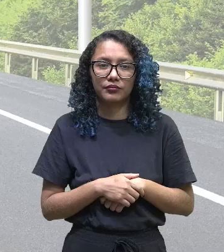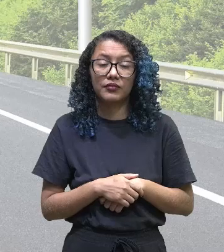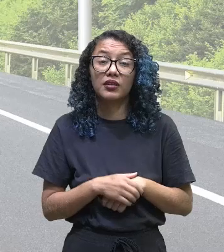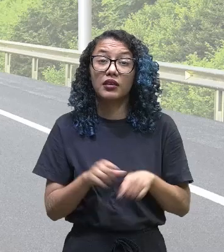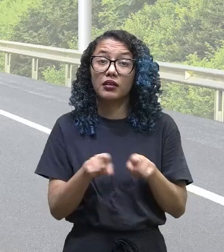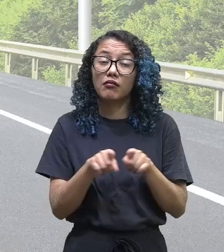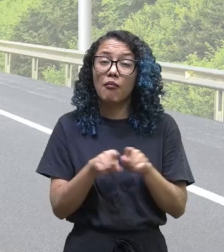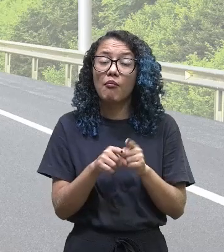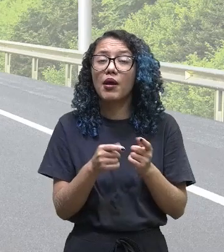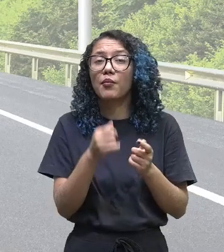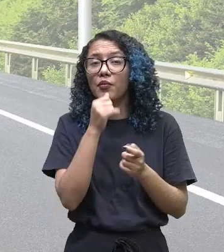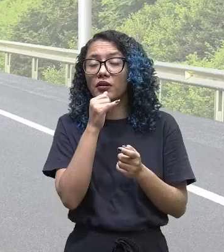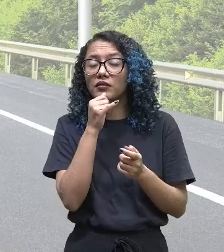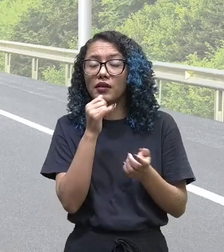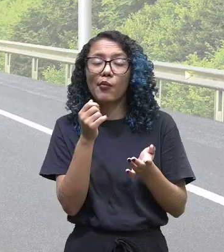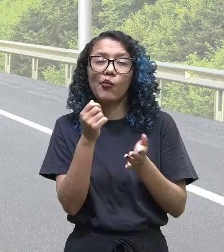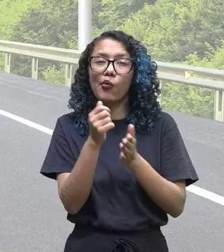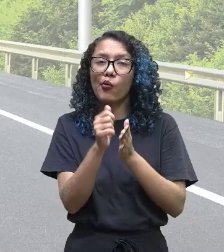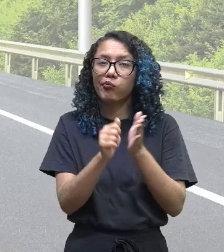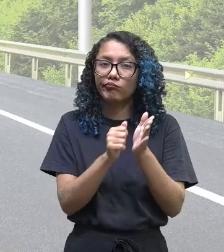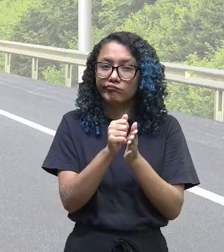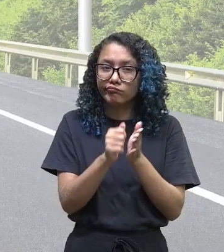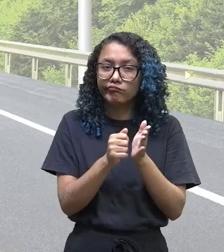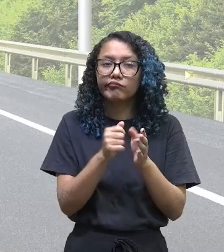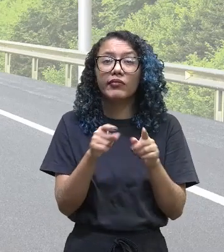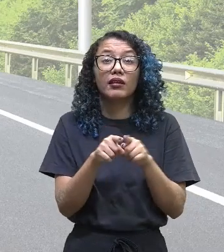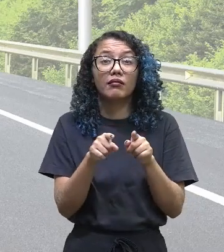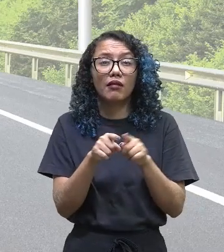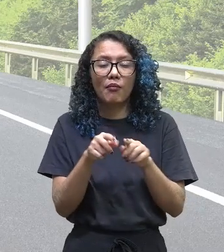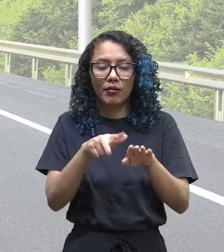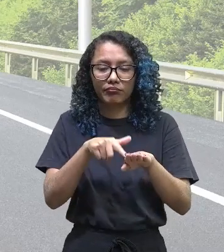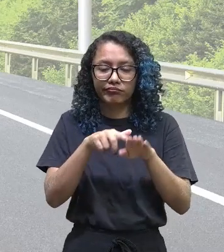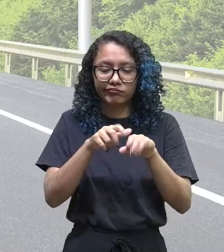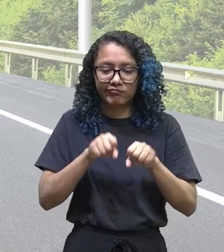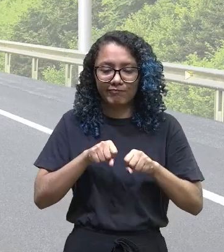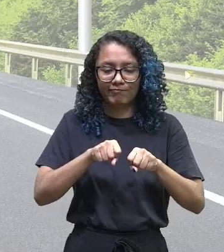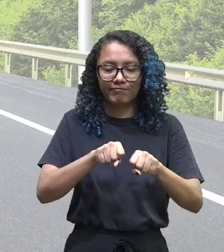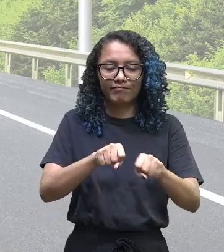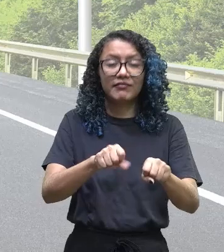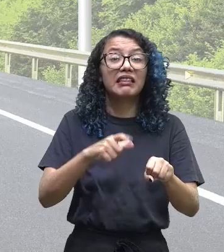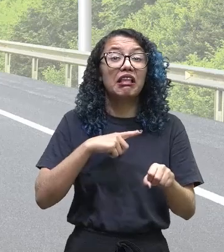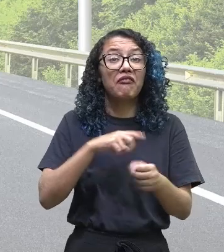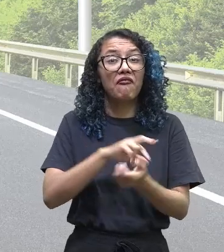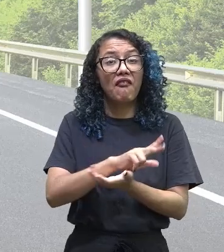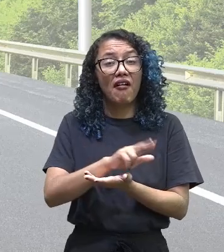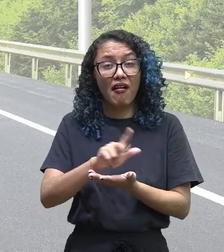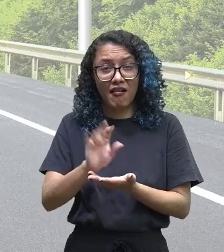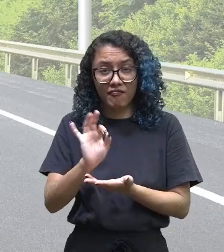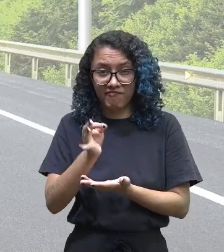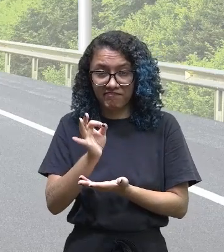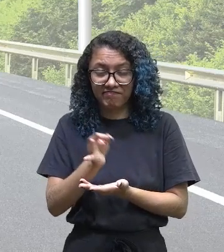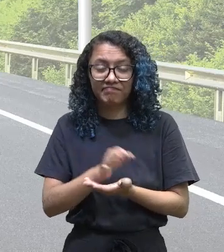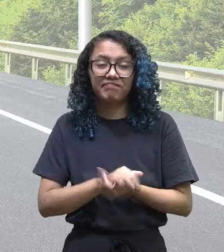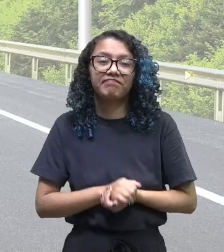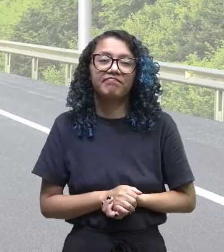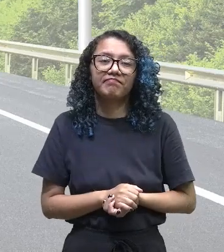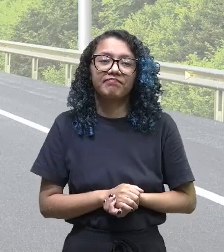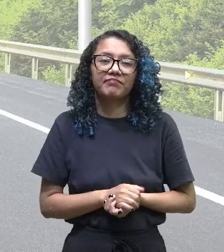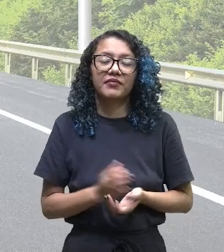o metro, e até patinete. Vocês viram? São vários meios de transporte. Agora vamos